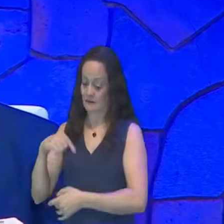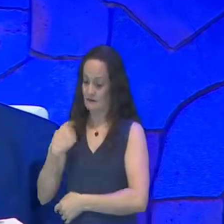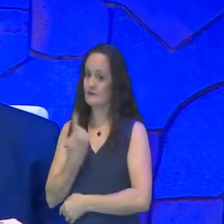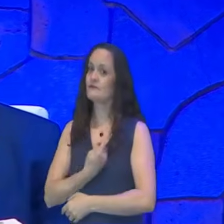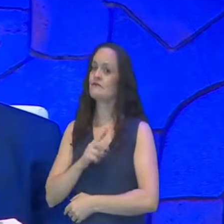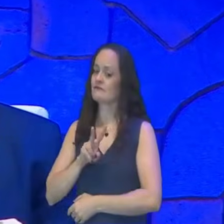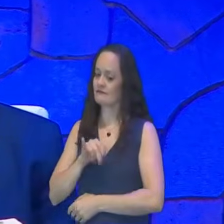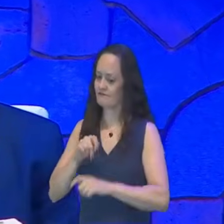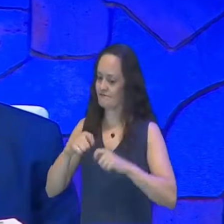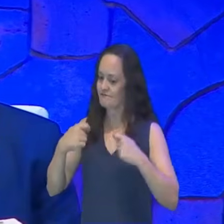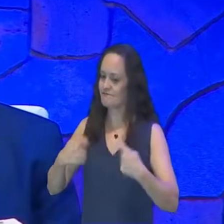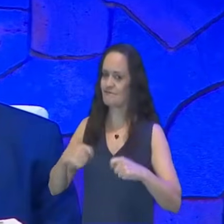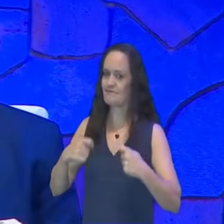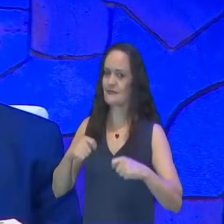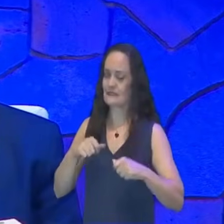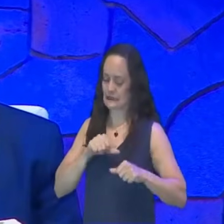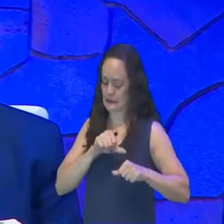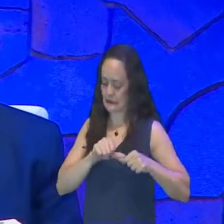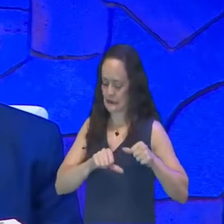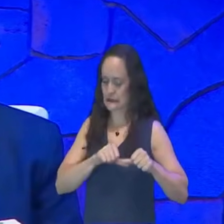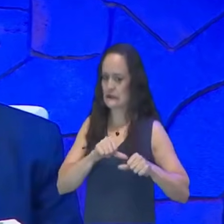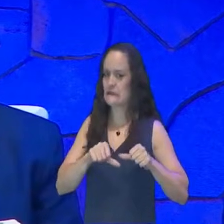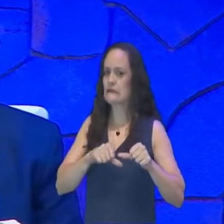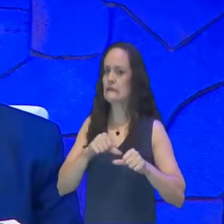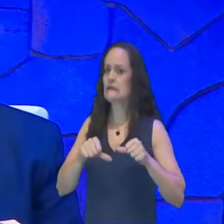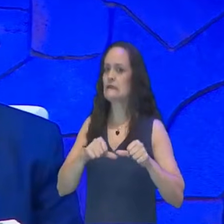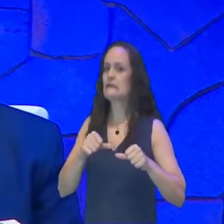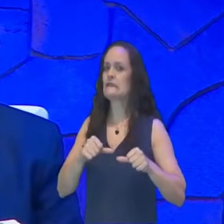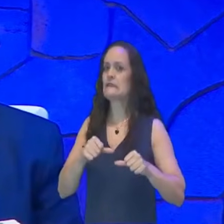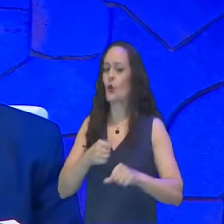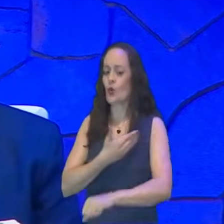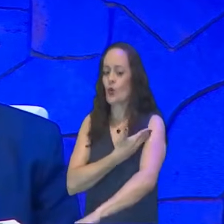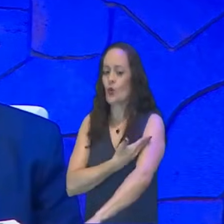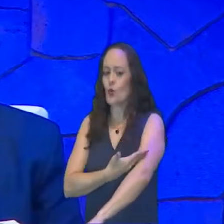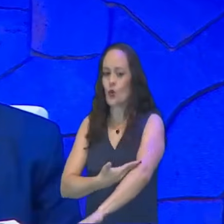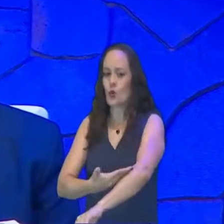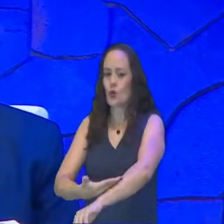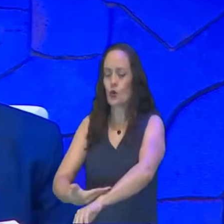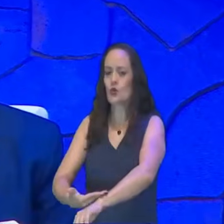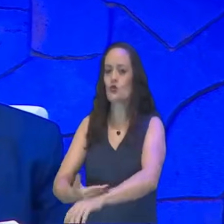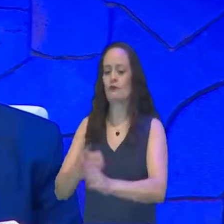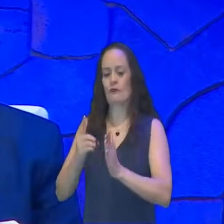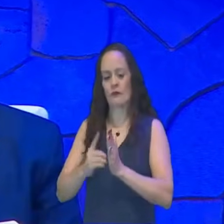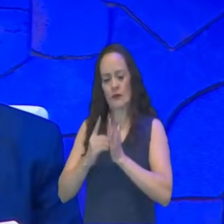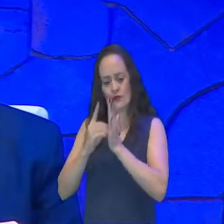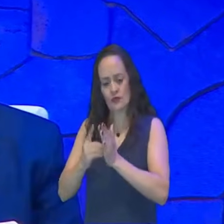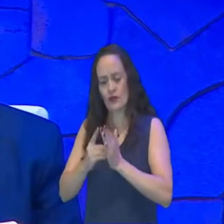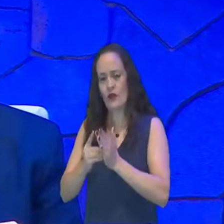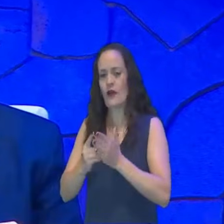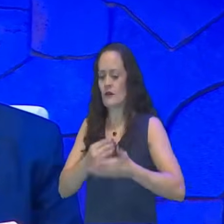nós reordenar as nossas liturgias, a nossa devoção,